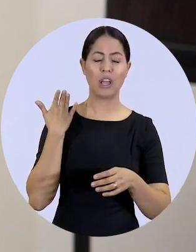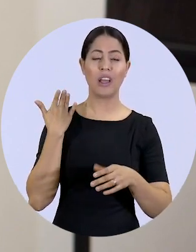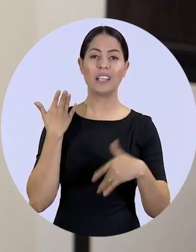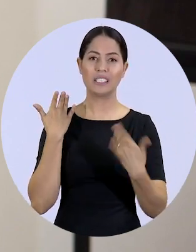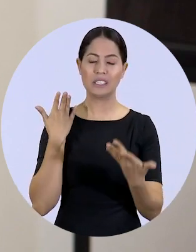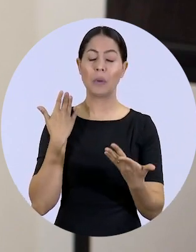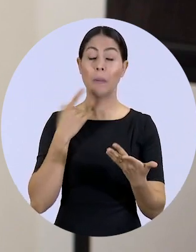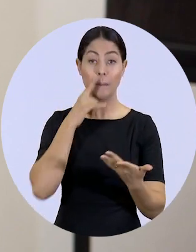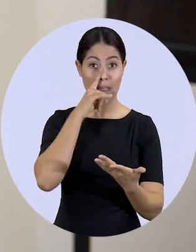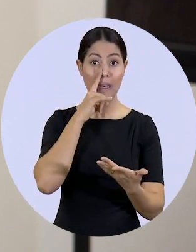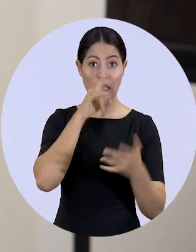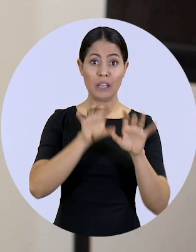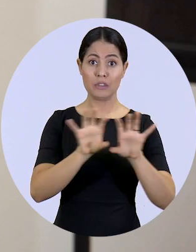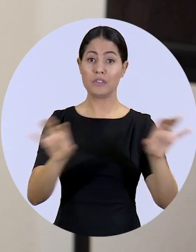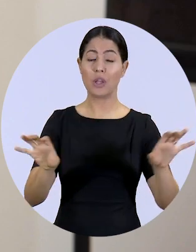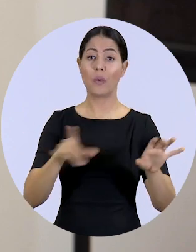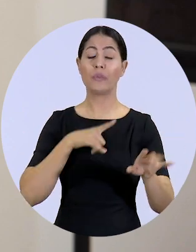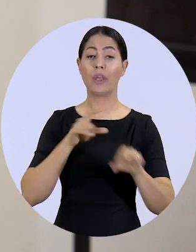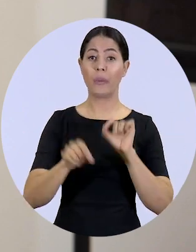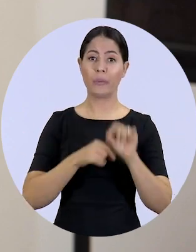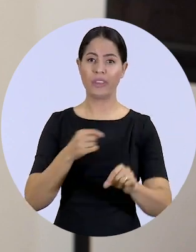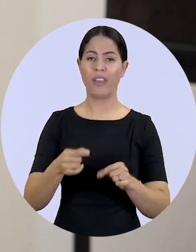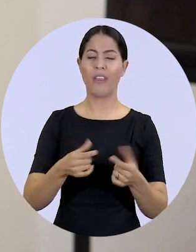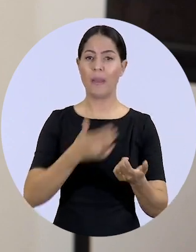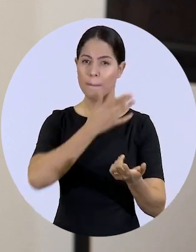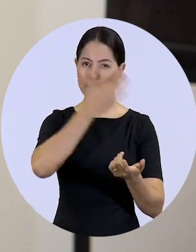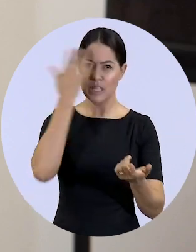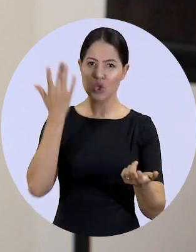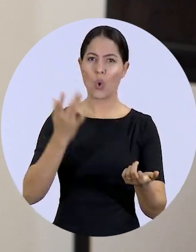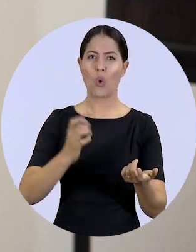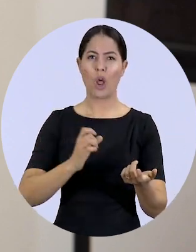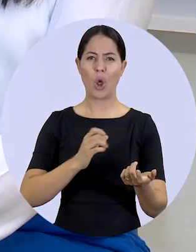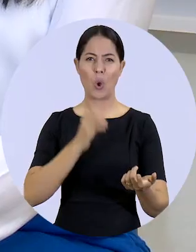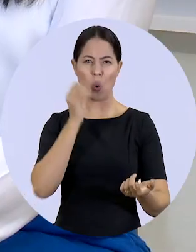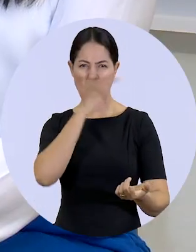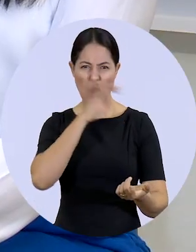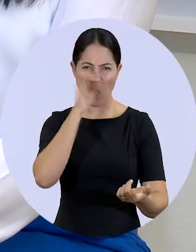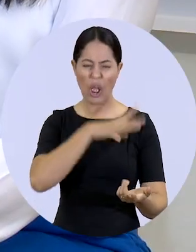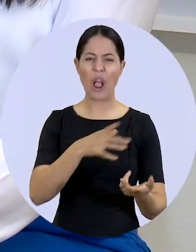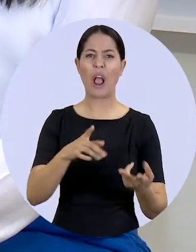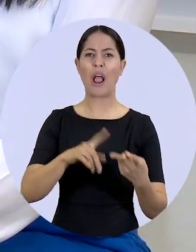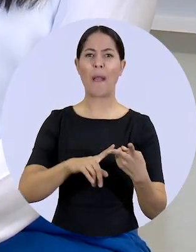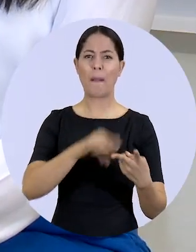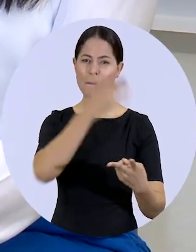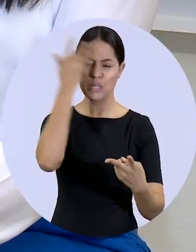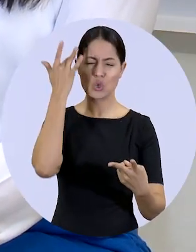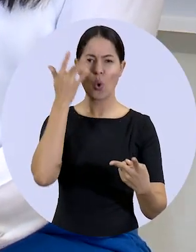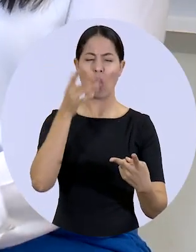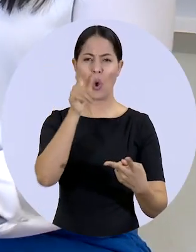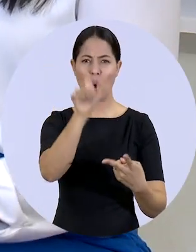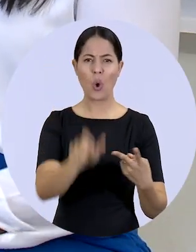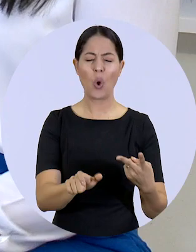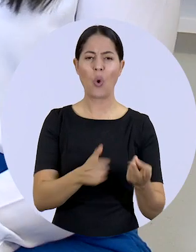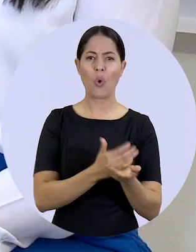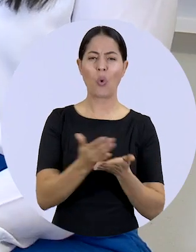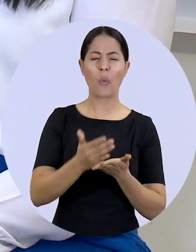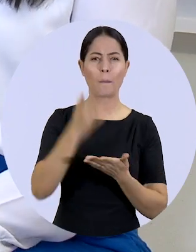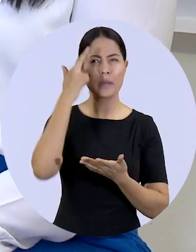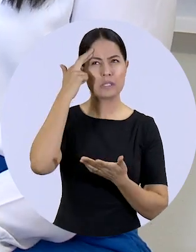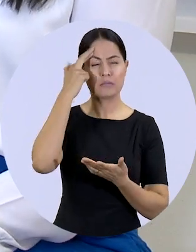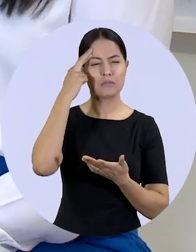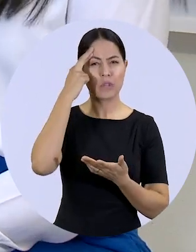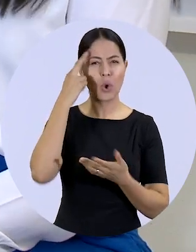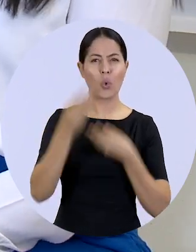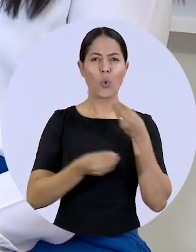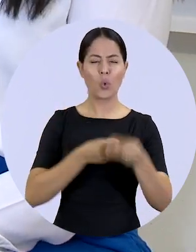do país. Você vê muita agressividade, as pessoas começam a fazer agora uma reflexão do tanto